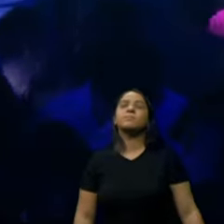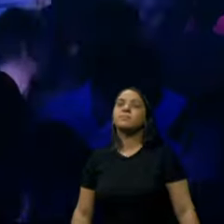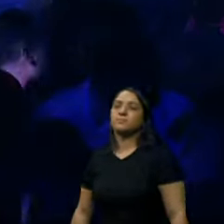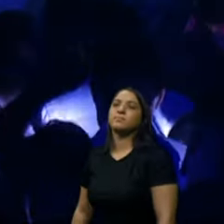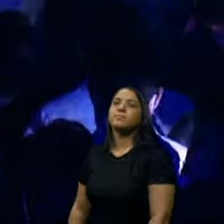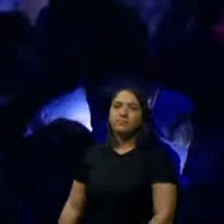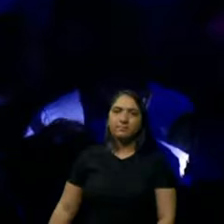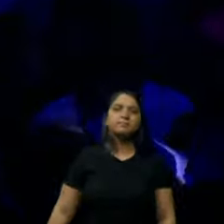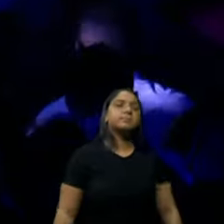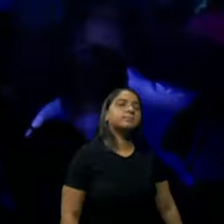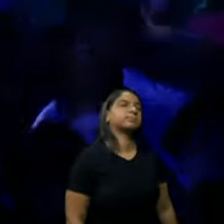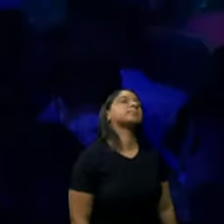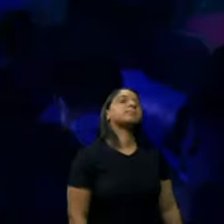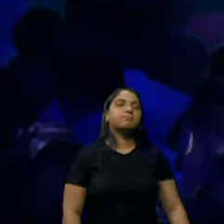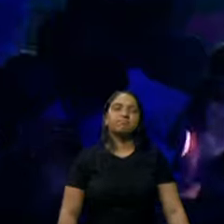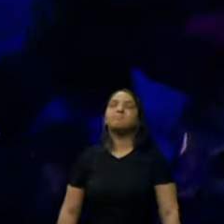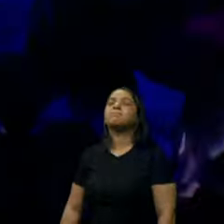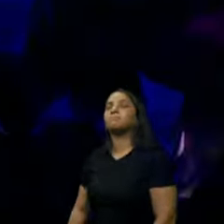E aí